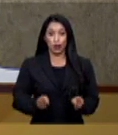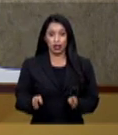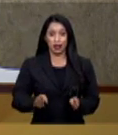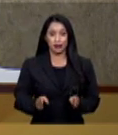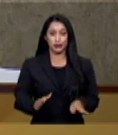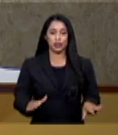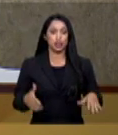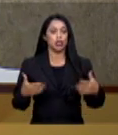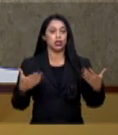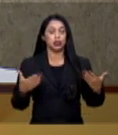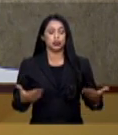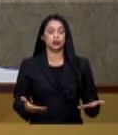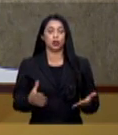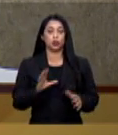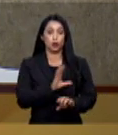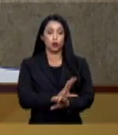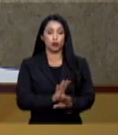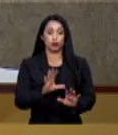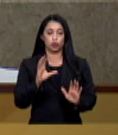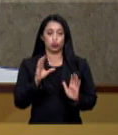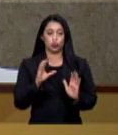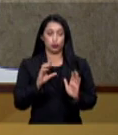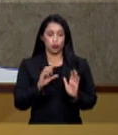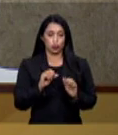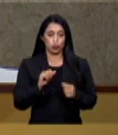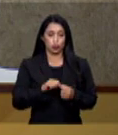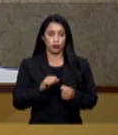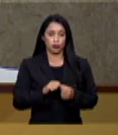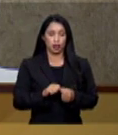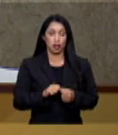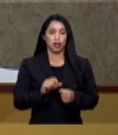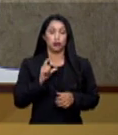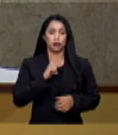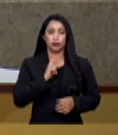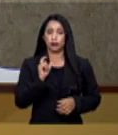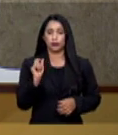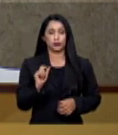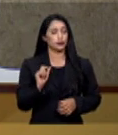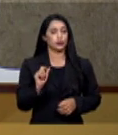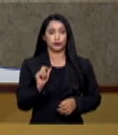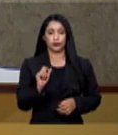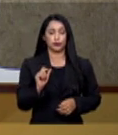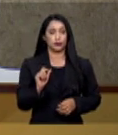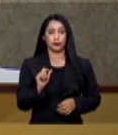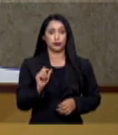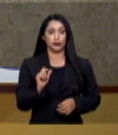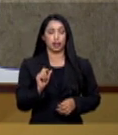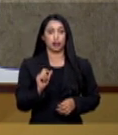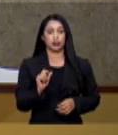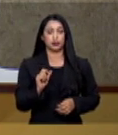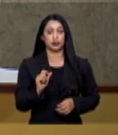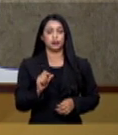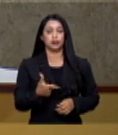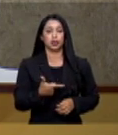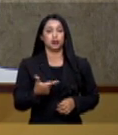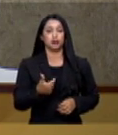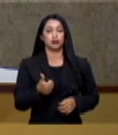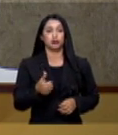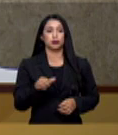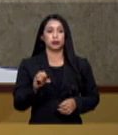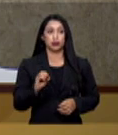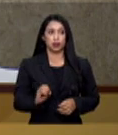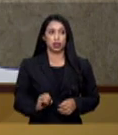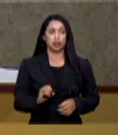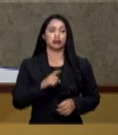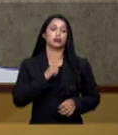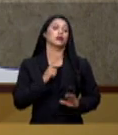Até então, o último concurso público realizado pelo IASES para provimento de cargos efetivos havia sido em 2010,